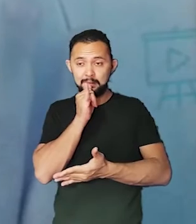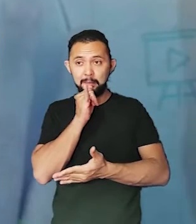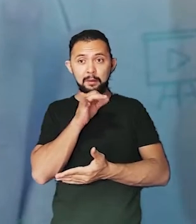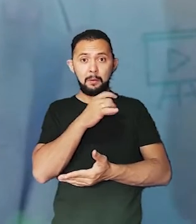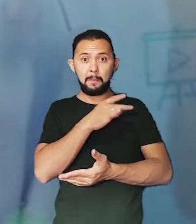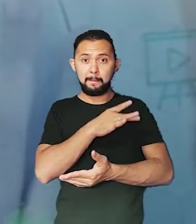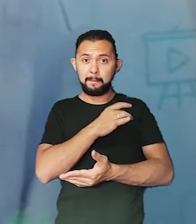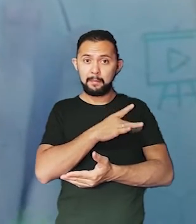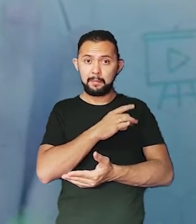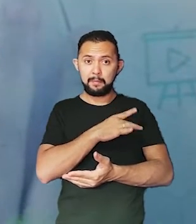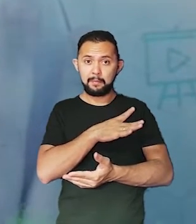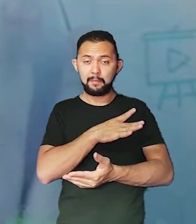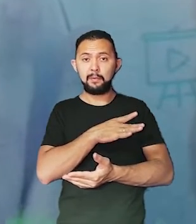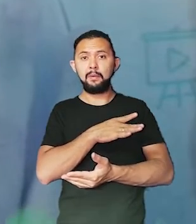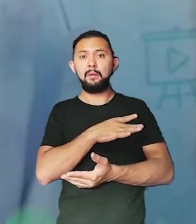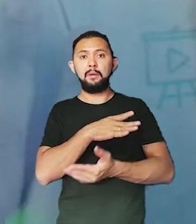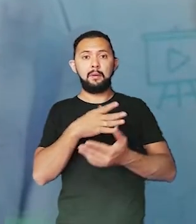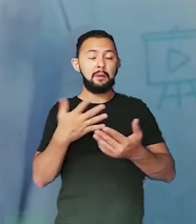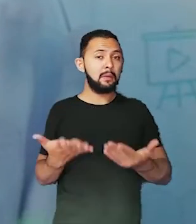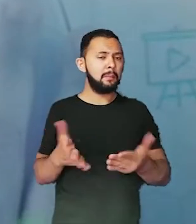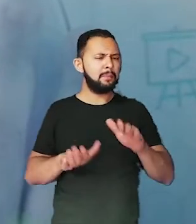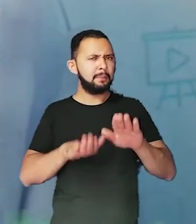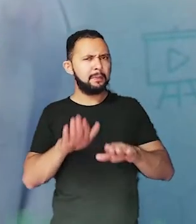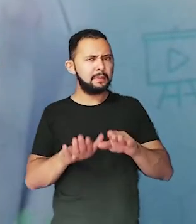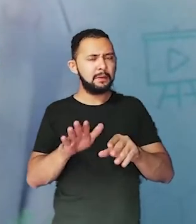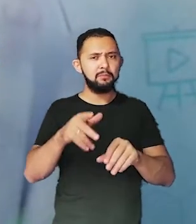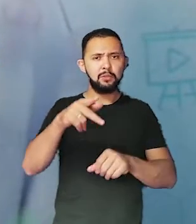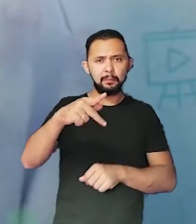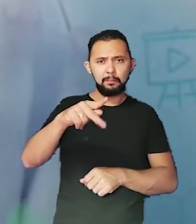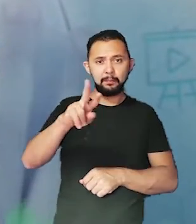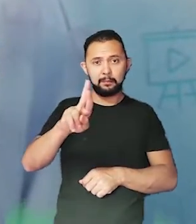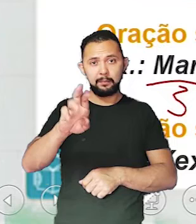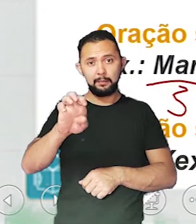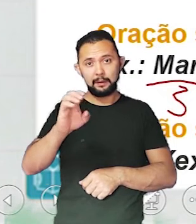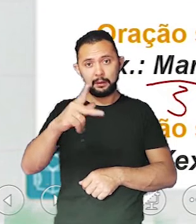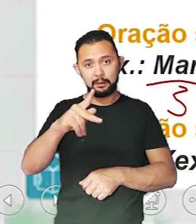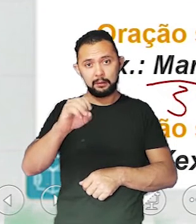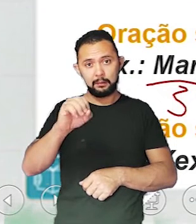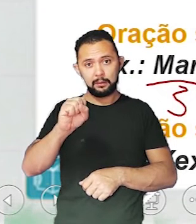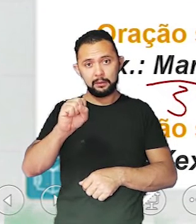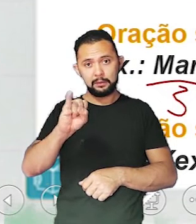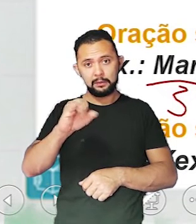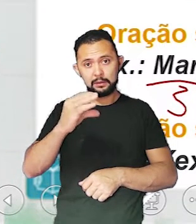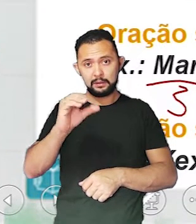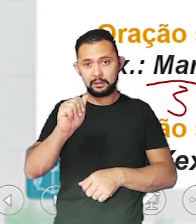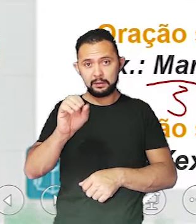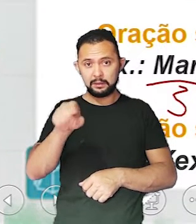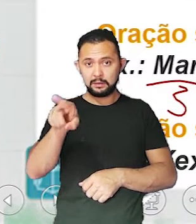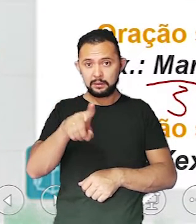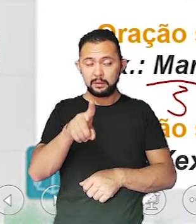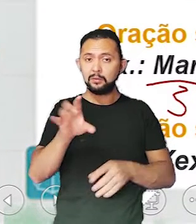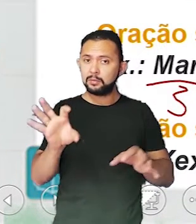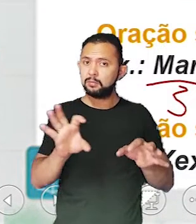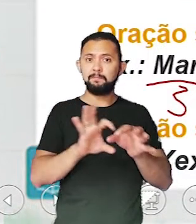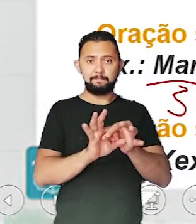coisa, não é receio alguma coisa. Precisa da preposição. Então, completa-se o nome, certo? E nós temos aqui esse nome